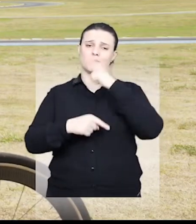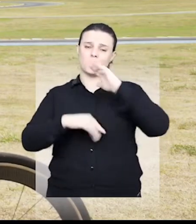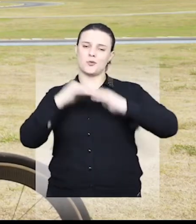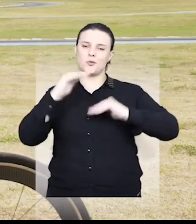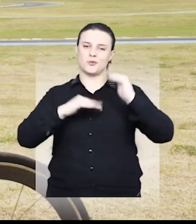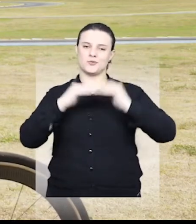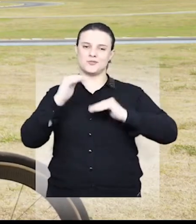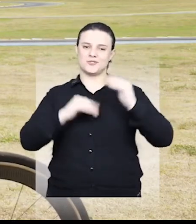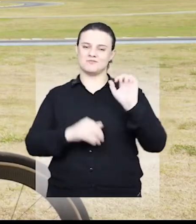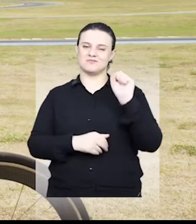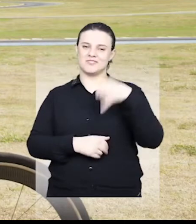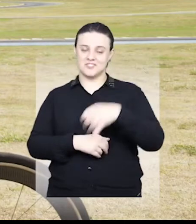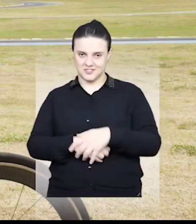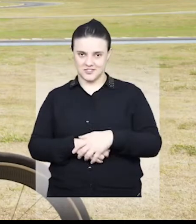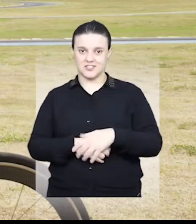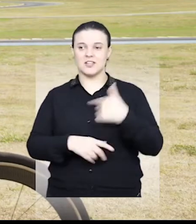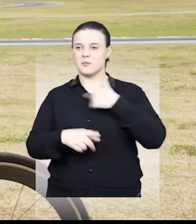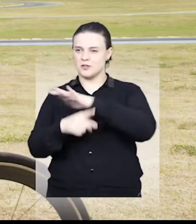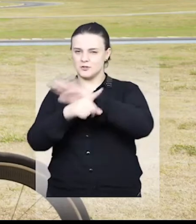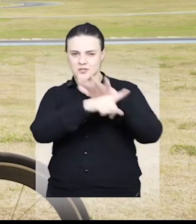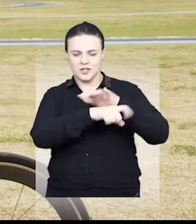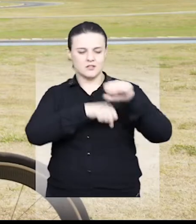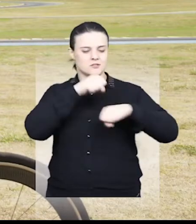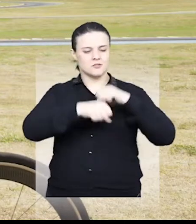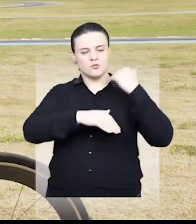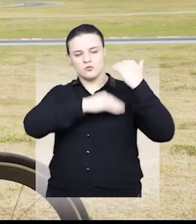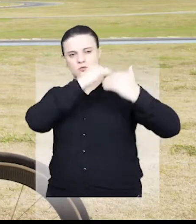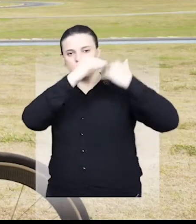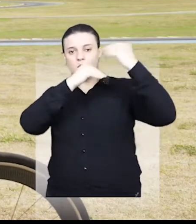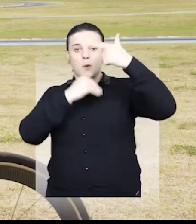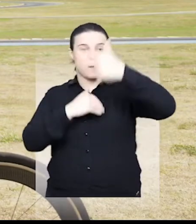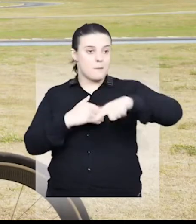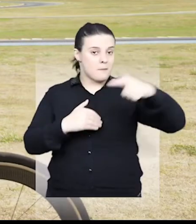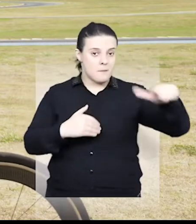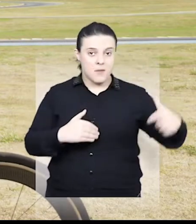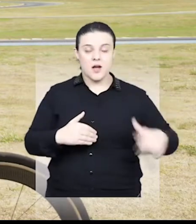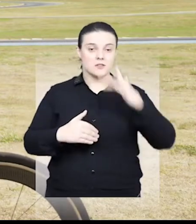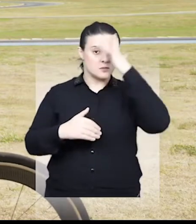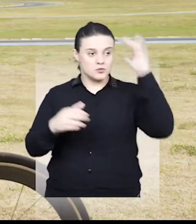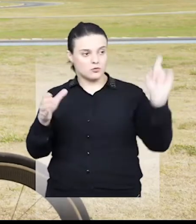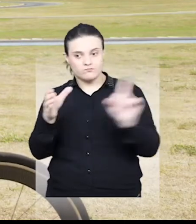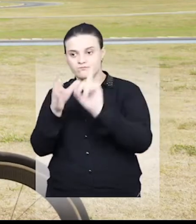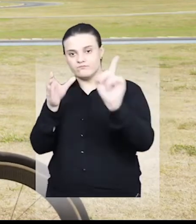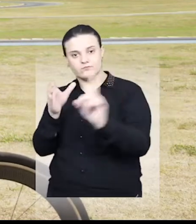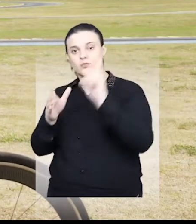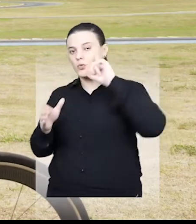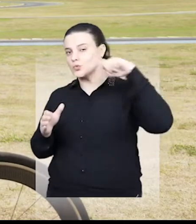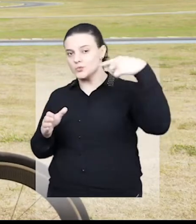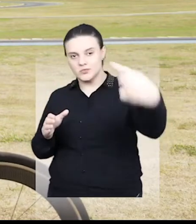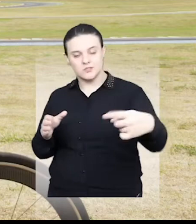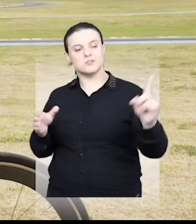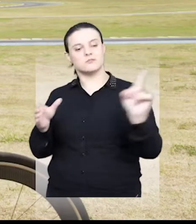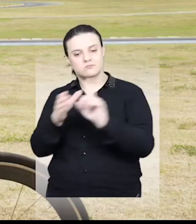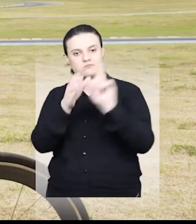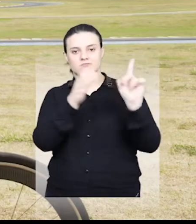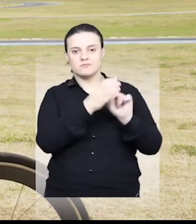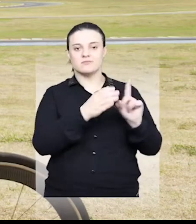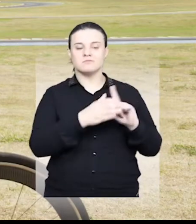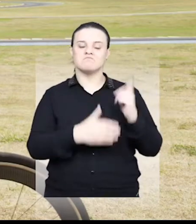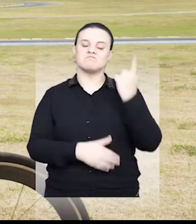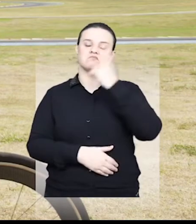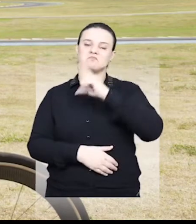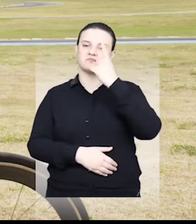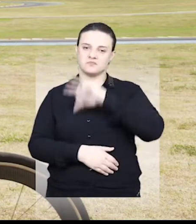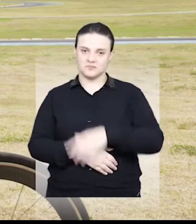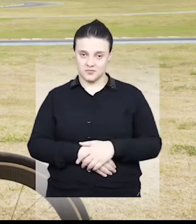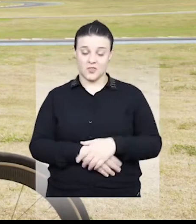o ciclismo, né, a estar evoluindo e tendo mais praticantes a cada dia,